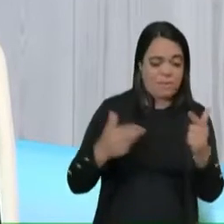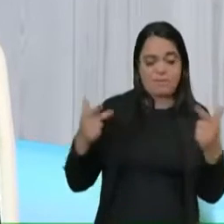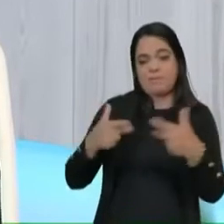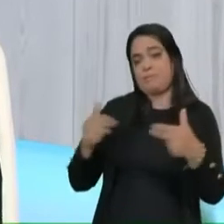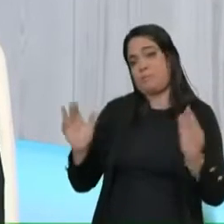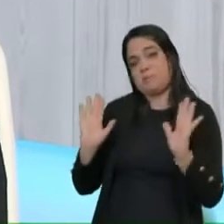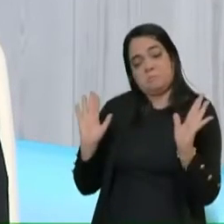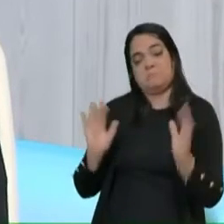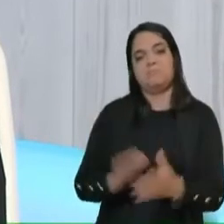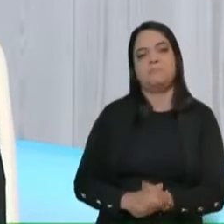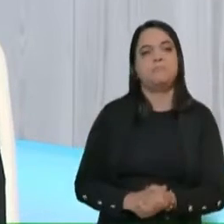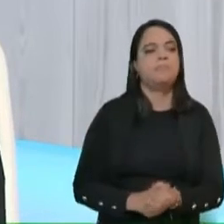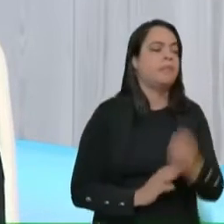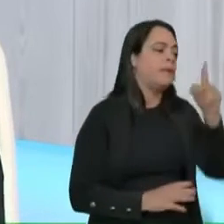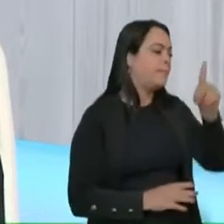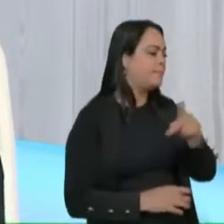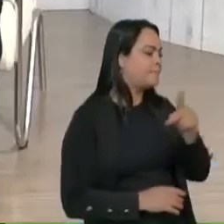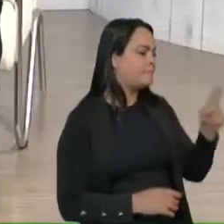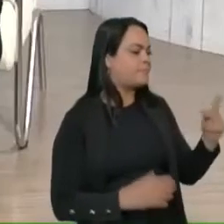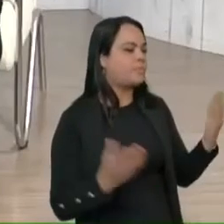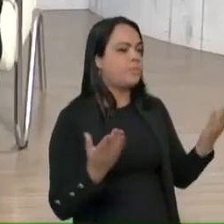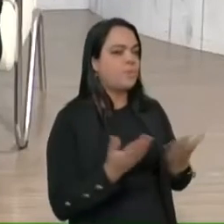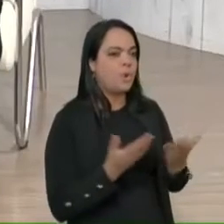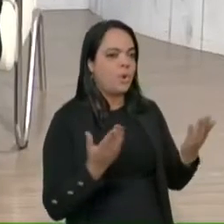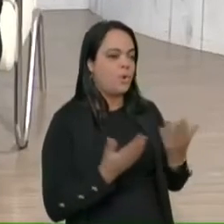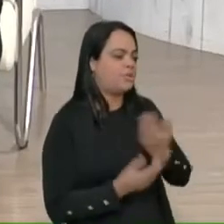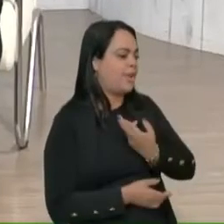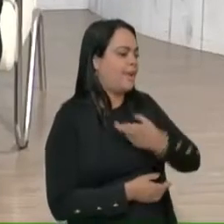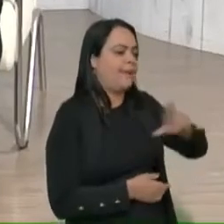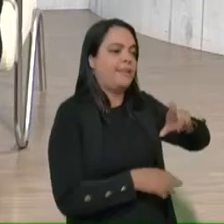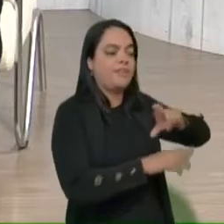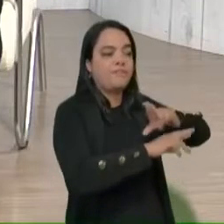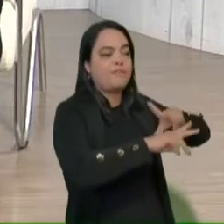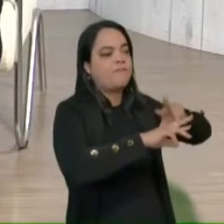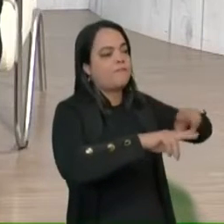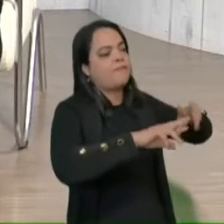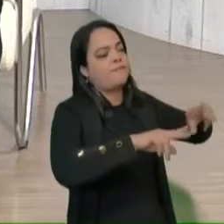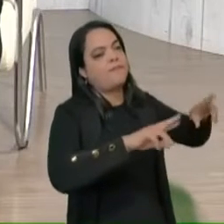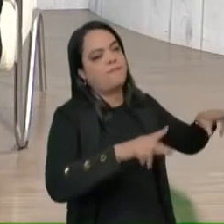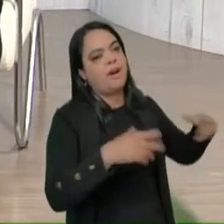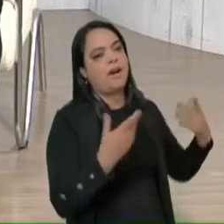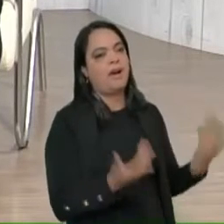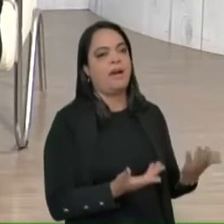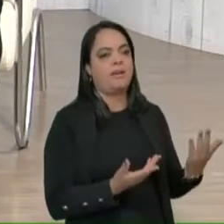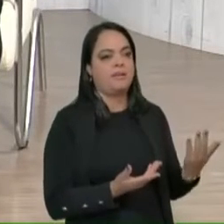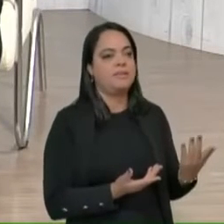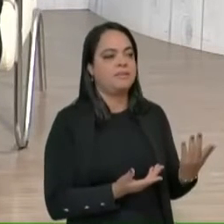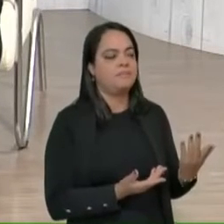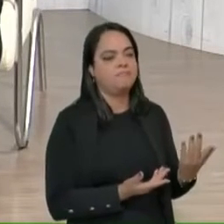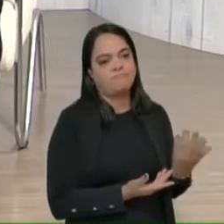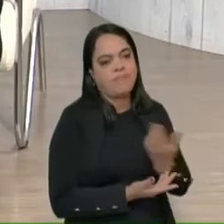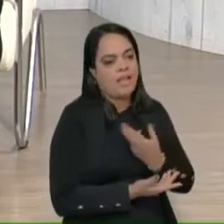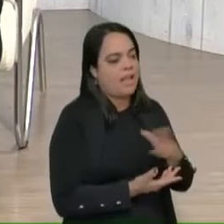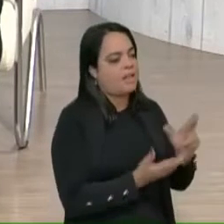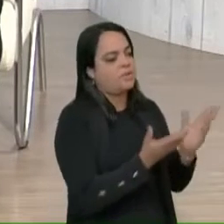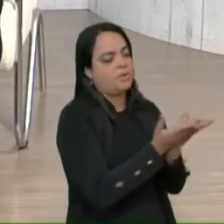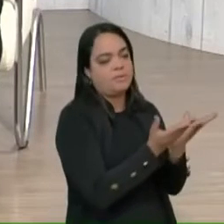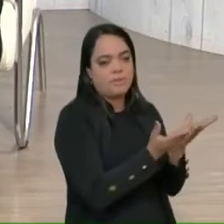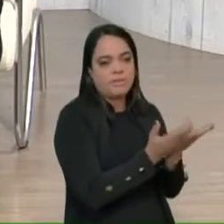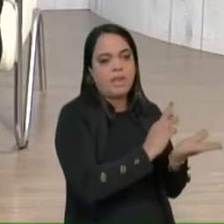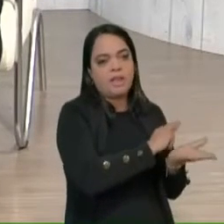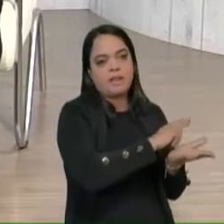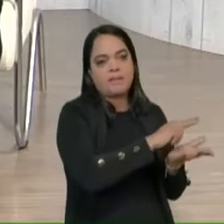coisas e Padre hoje tem várias religiões eh temos aí diversas religiões evangélicas por